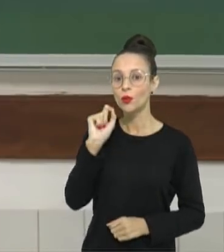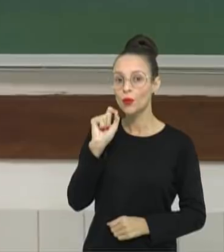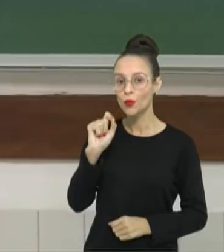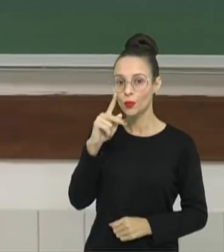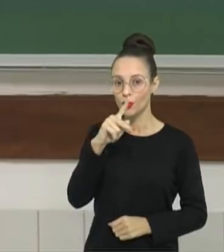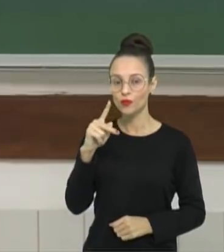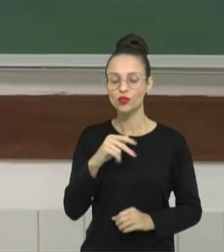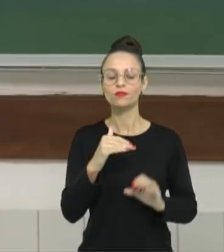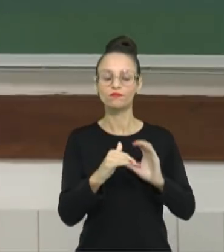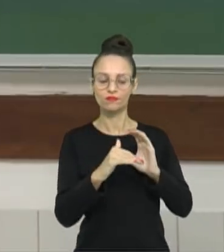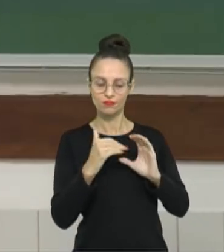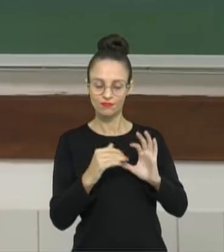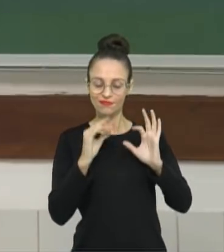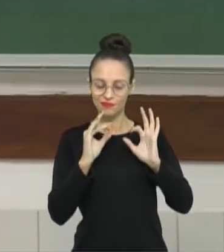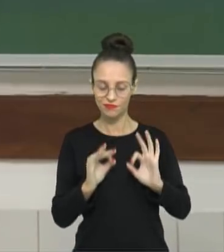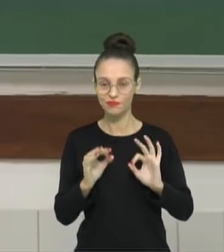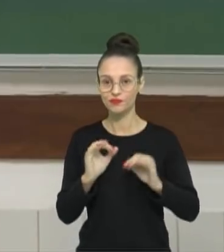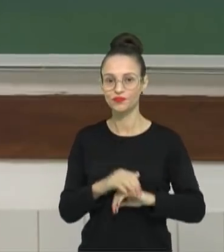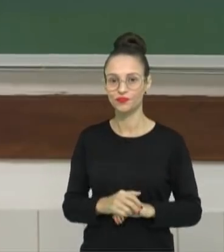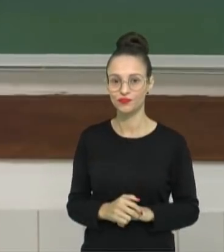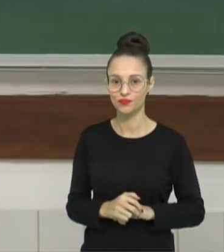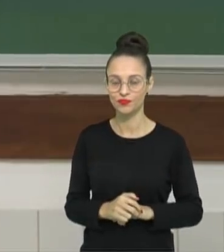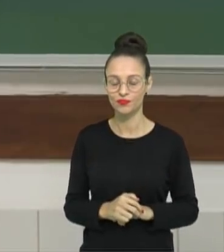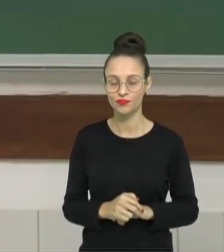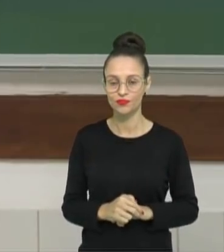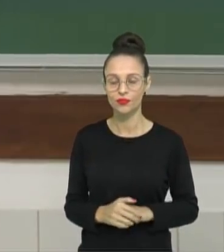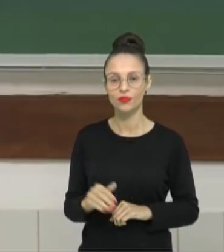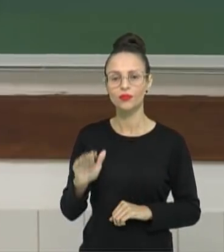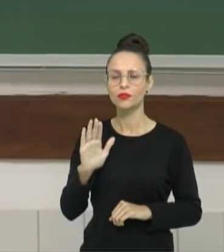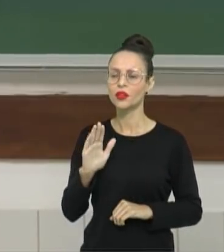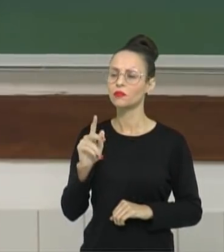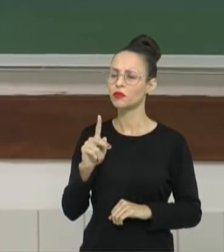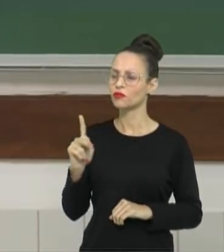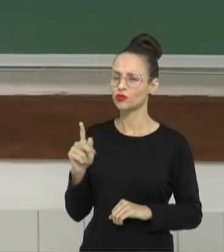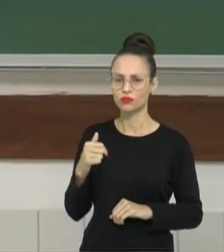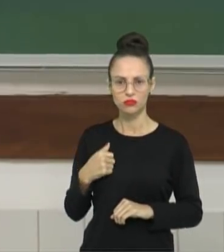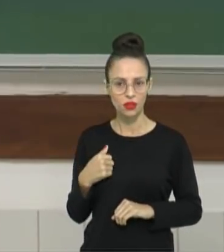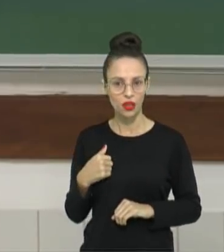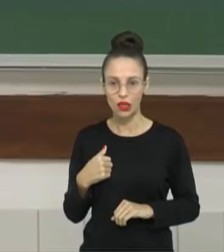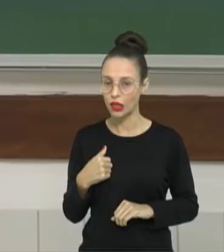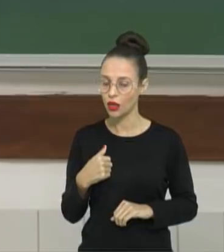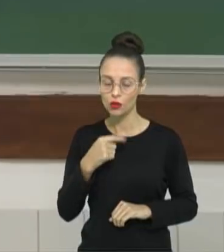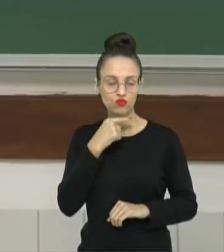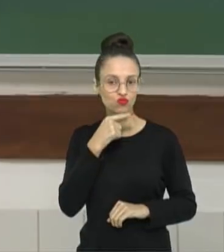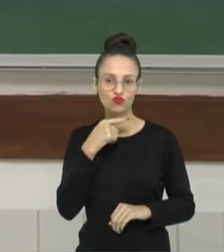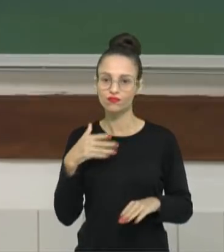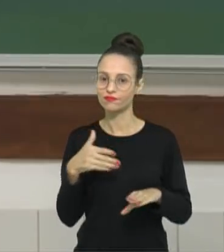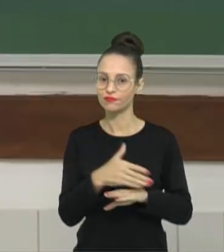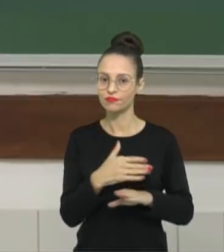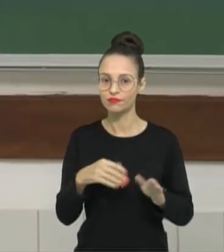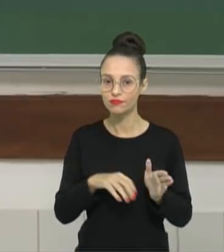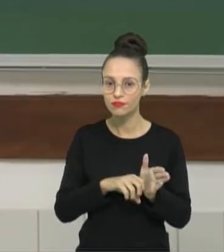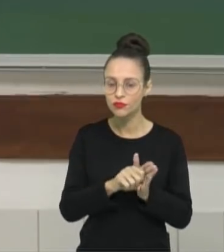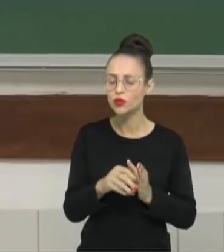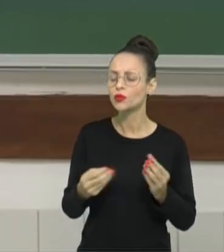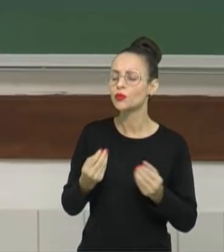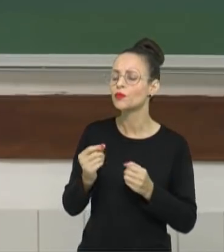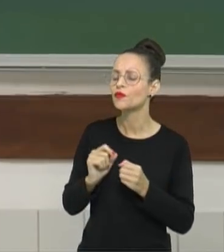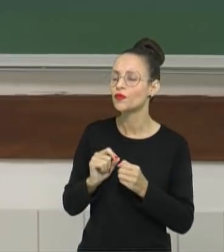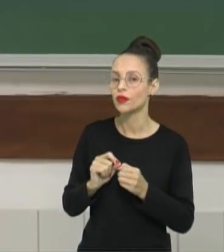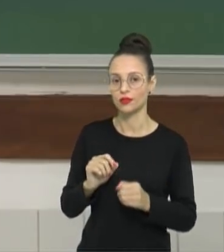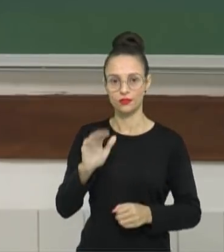sua atividade certinha. Mas, teacher, eu não tenho o Classroom, então o que eu